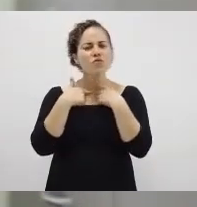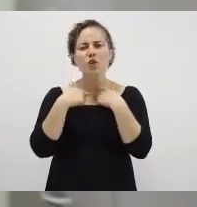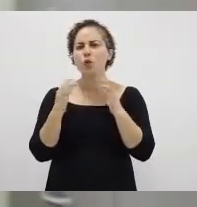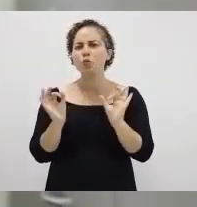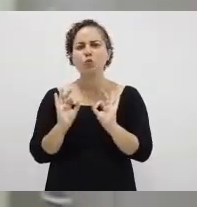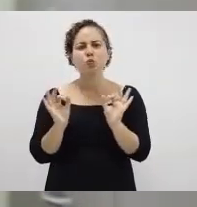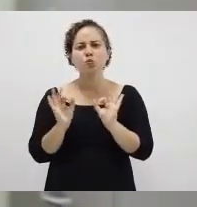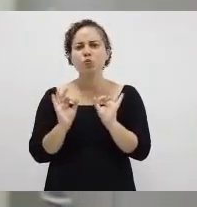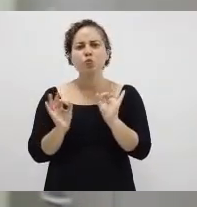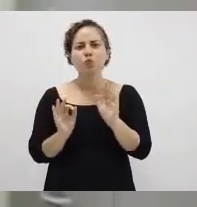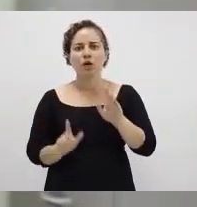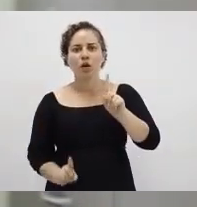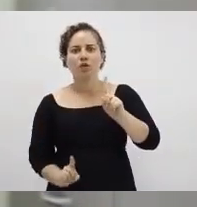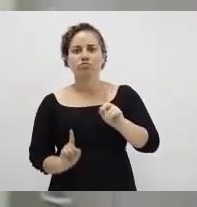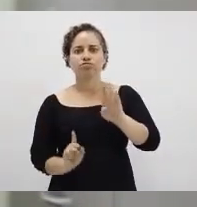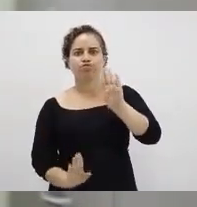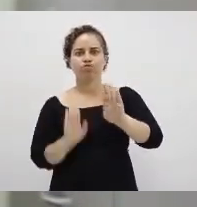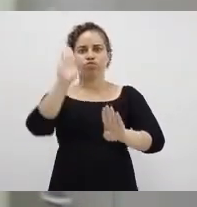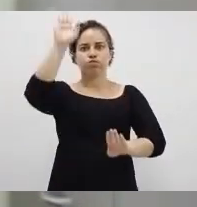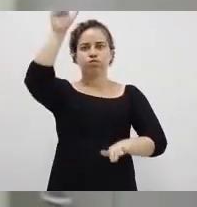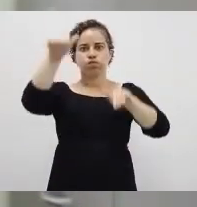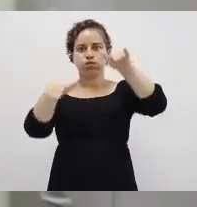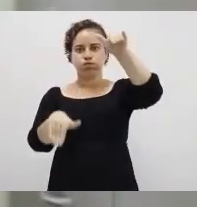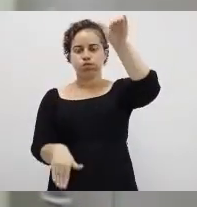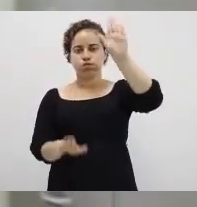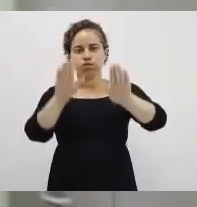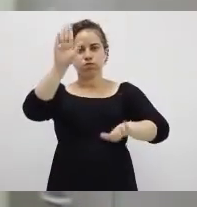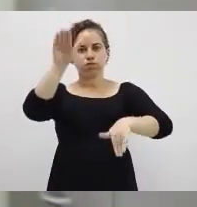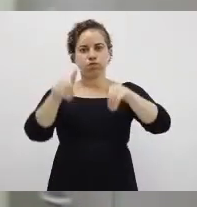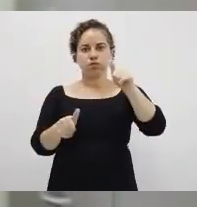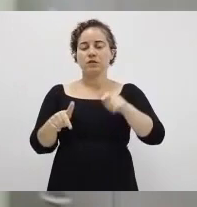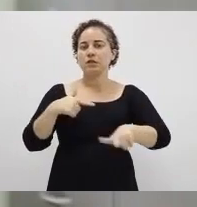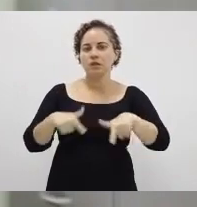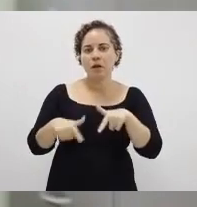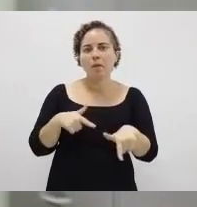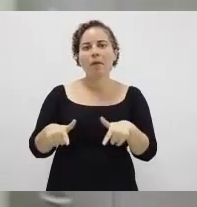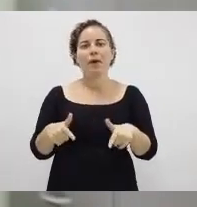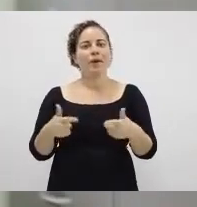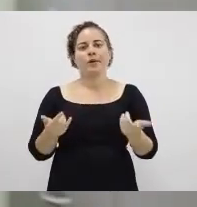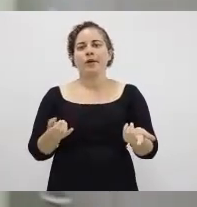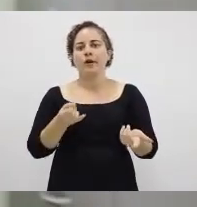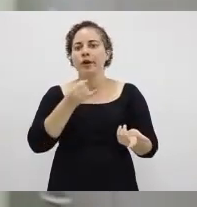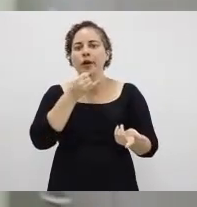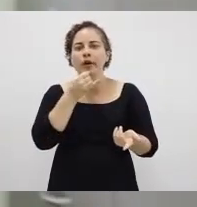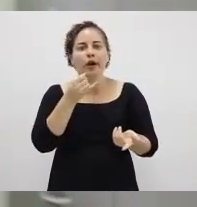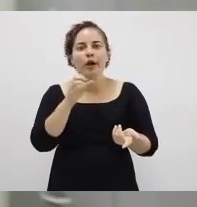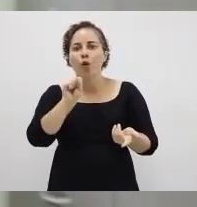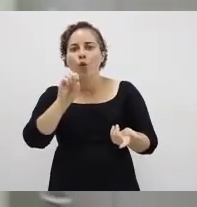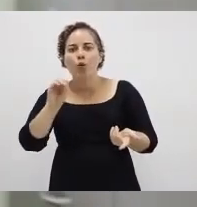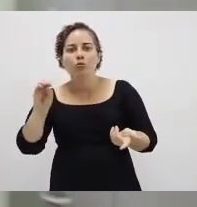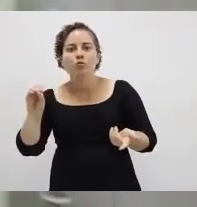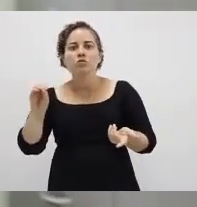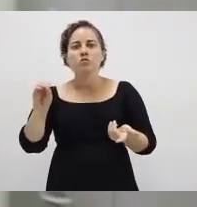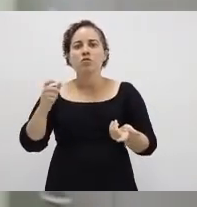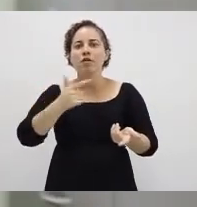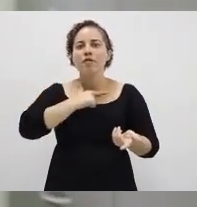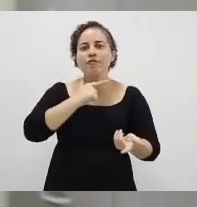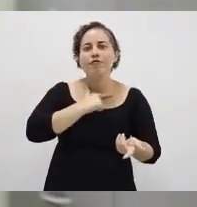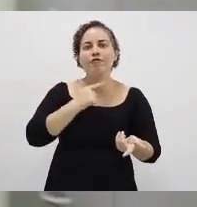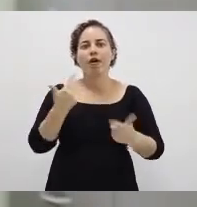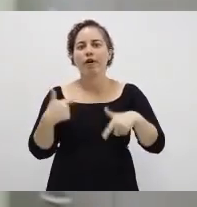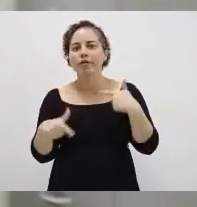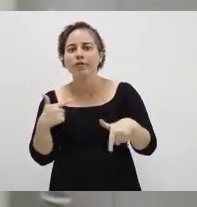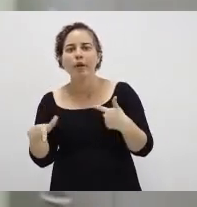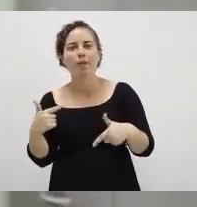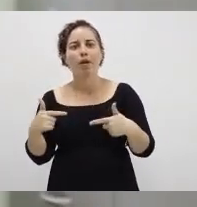forte oscilação de emprego. O governo não quer, por exemplo, que sejam geradas 800 mil vagas em um ano para